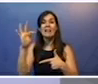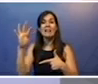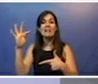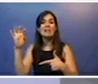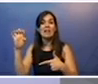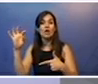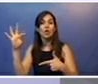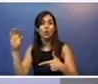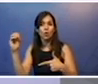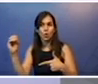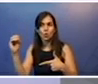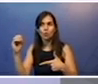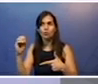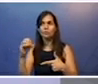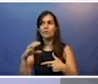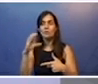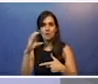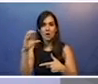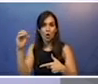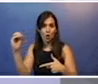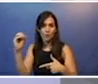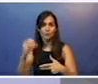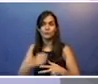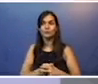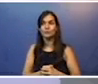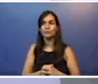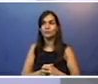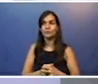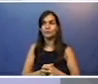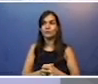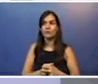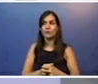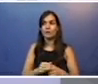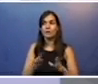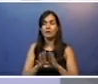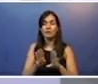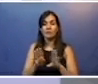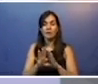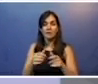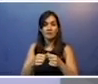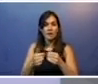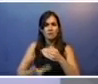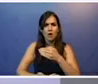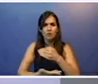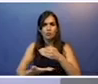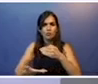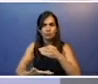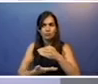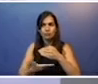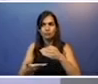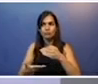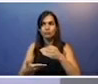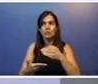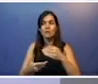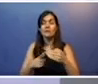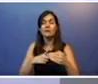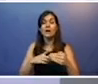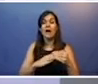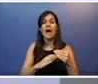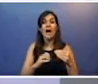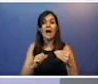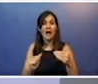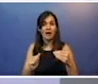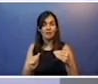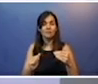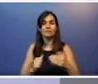E aqui, o alfa está nesse triângulo retângulo grande. Embaixo dele, aqui, ó, encostado, é o